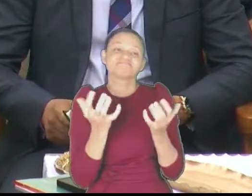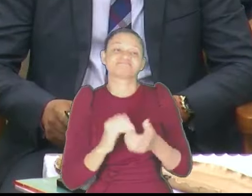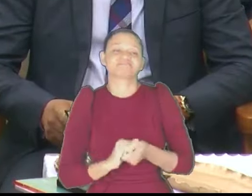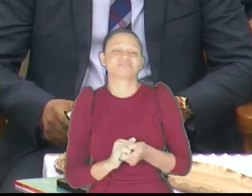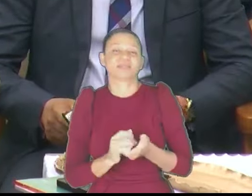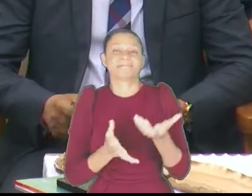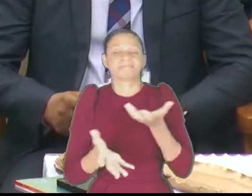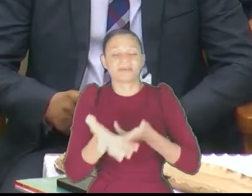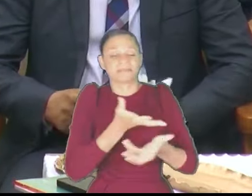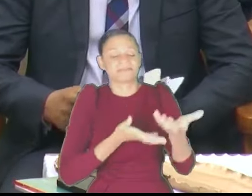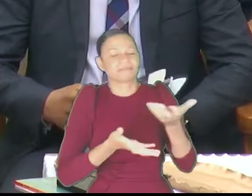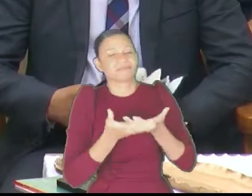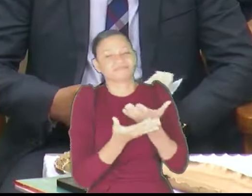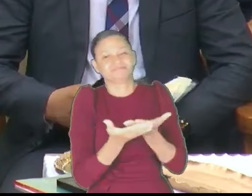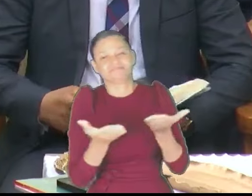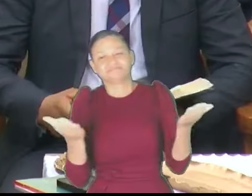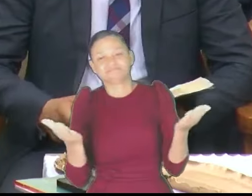compartilhar convosco,